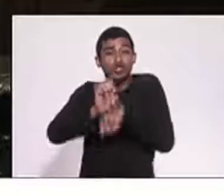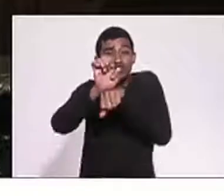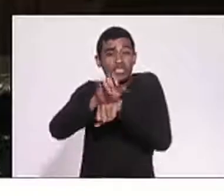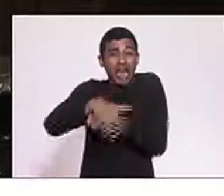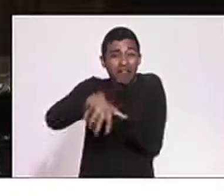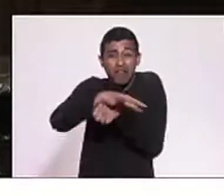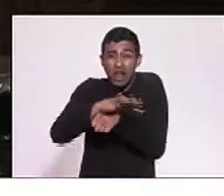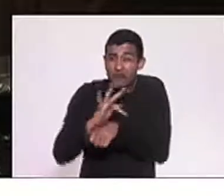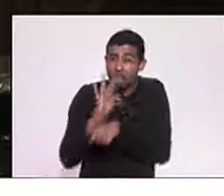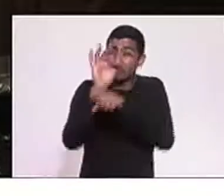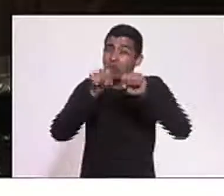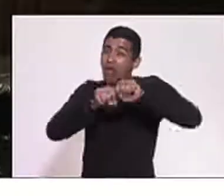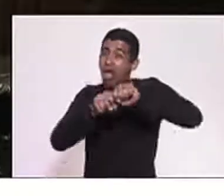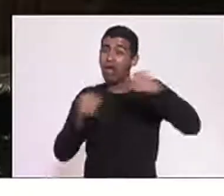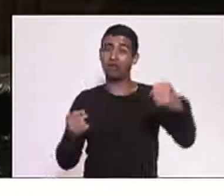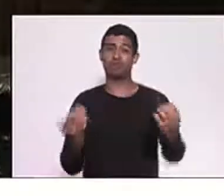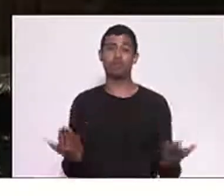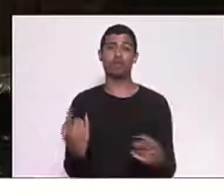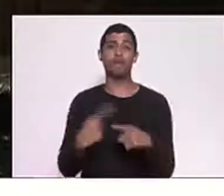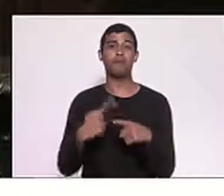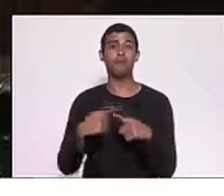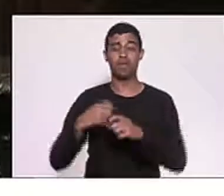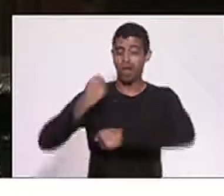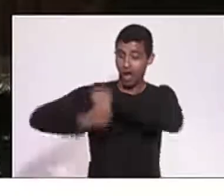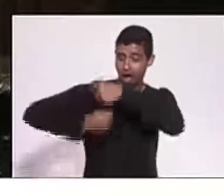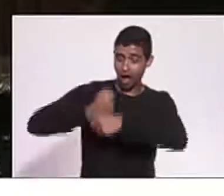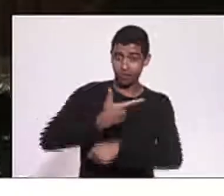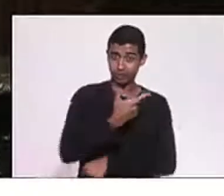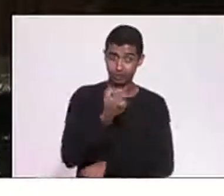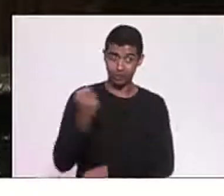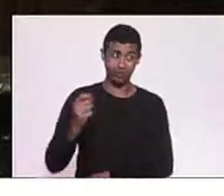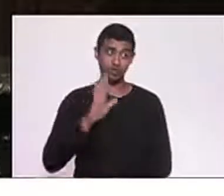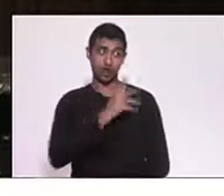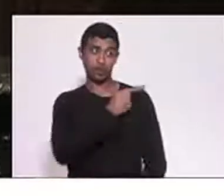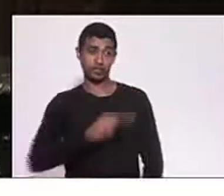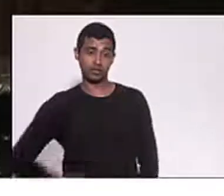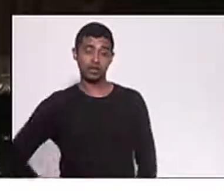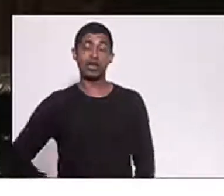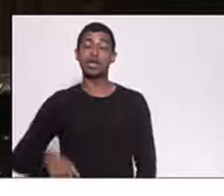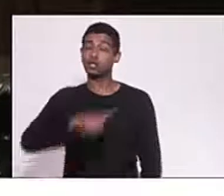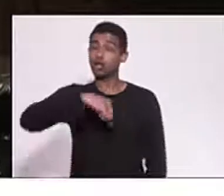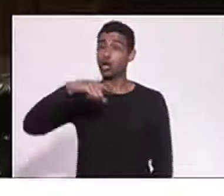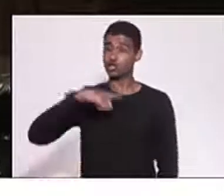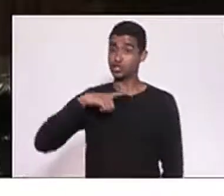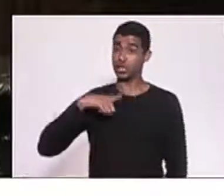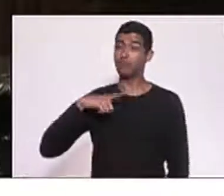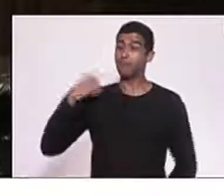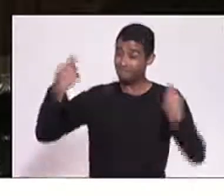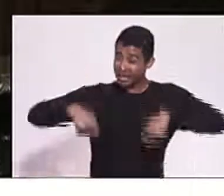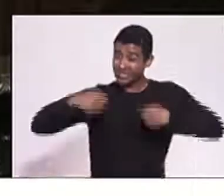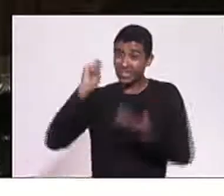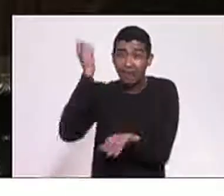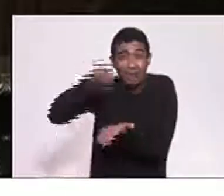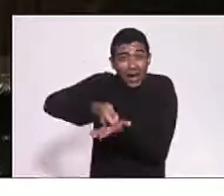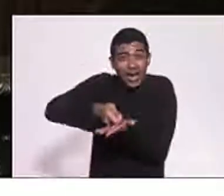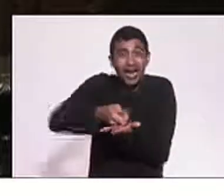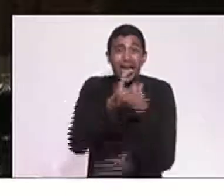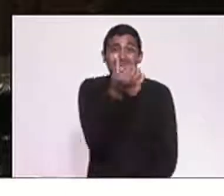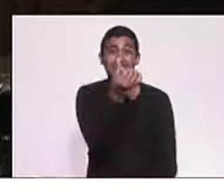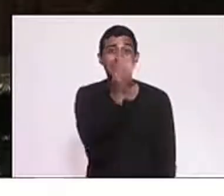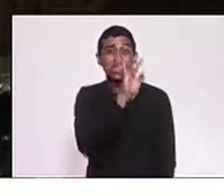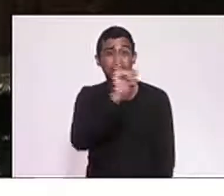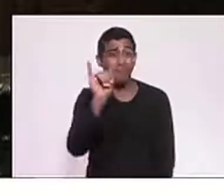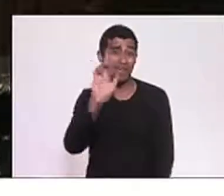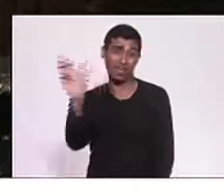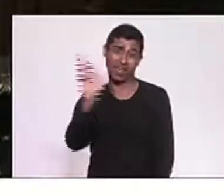quebrará. Porque em 2020, senhor presidente, nós temos que pagar 6